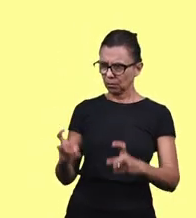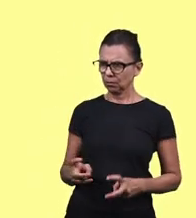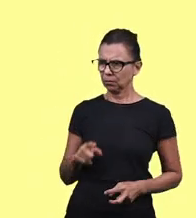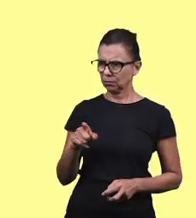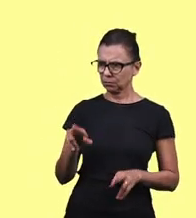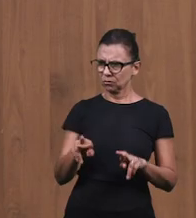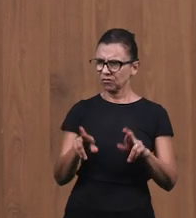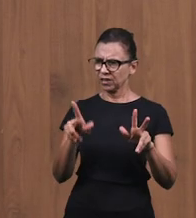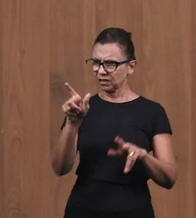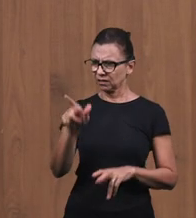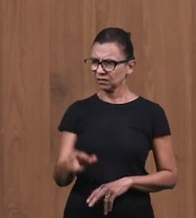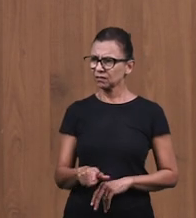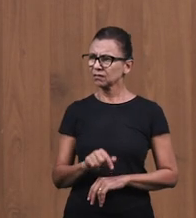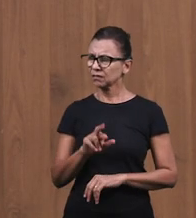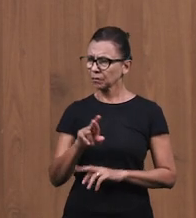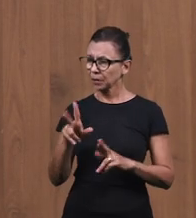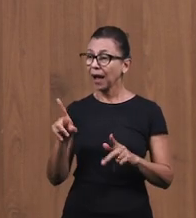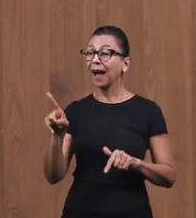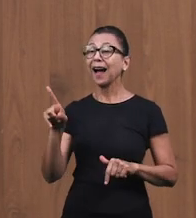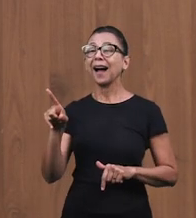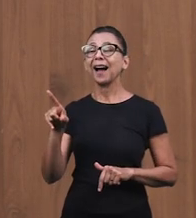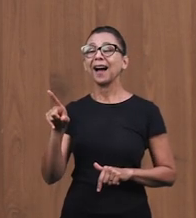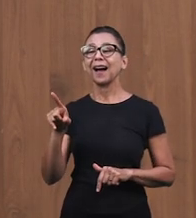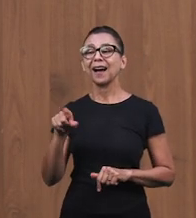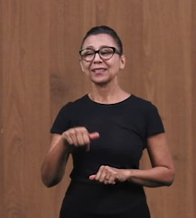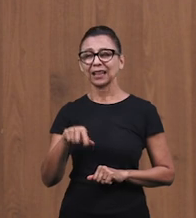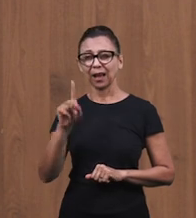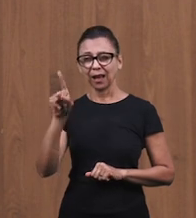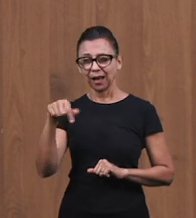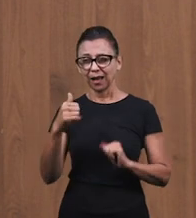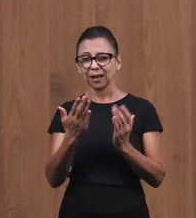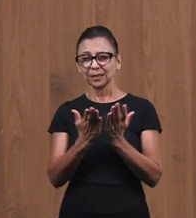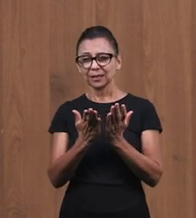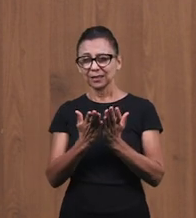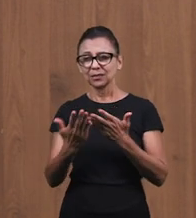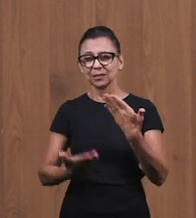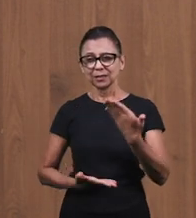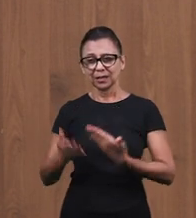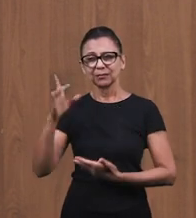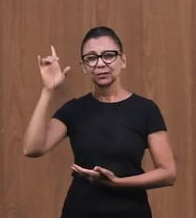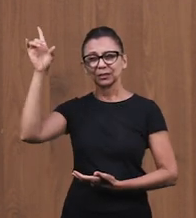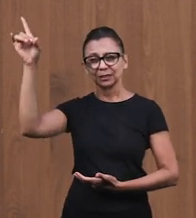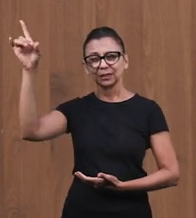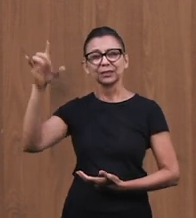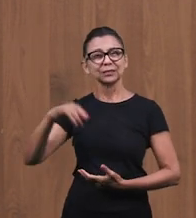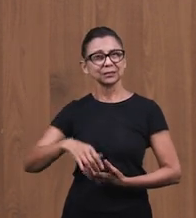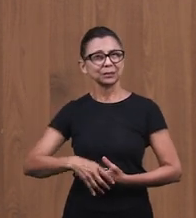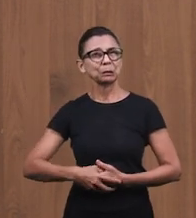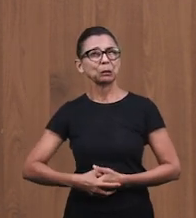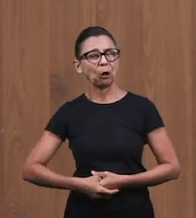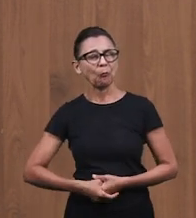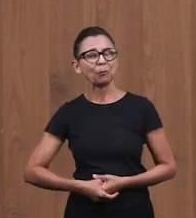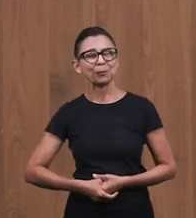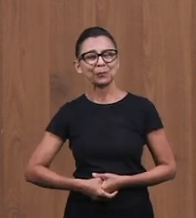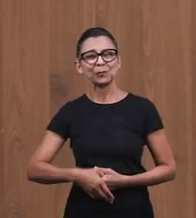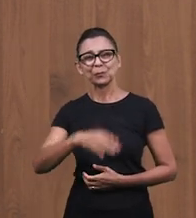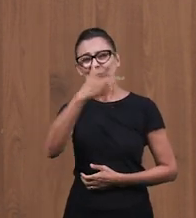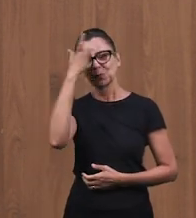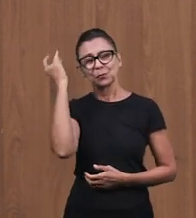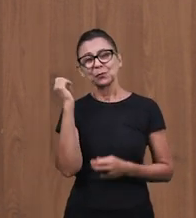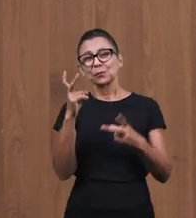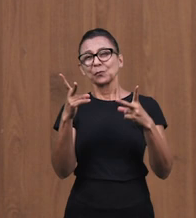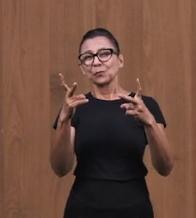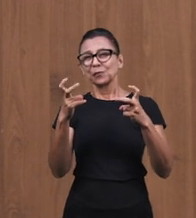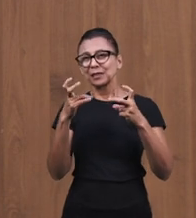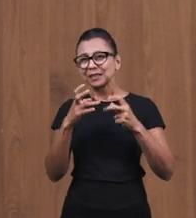nós agimos e reagimos quando as coisas acontecem conosco. Mesmo que sejam coisas muito ruins, e as pessoas vão